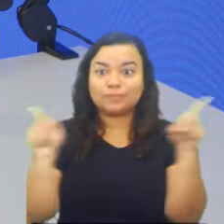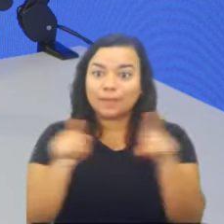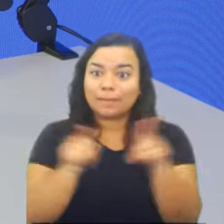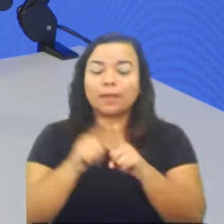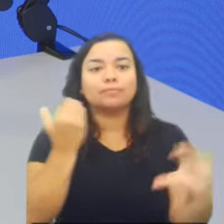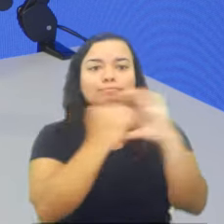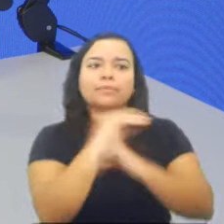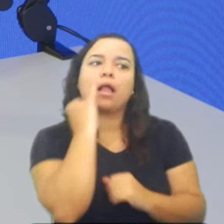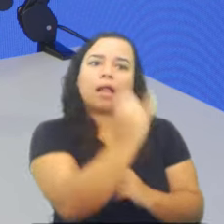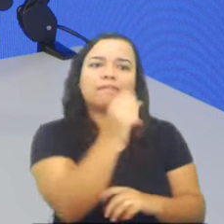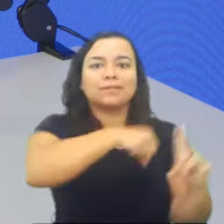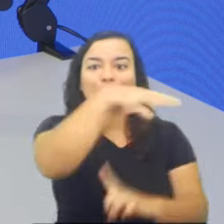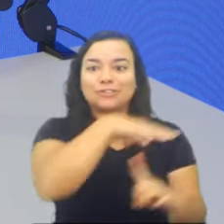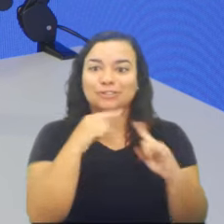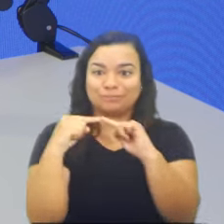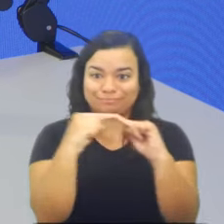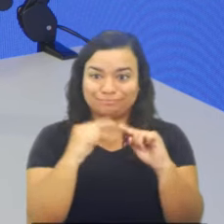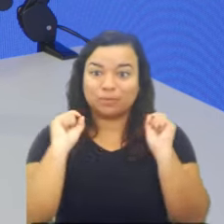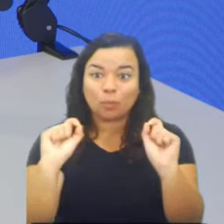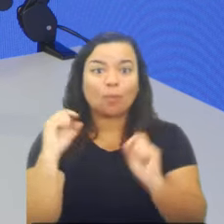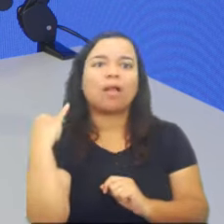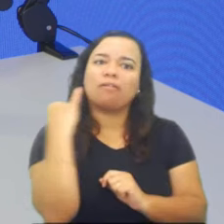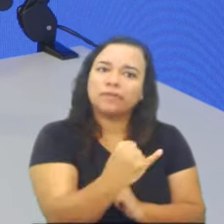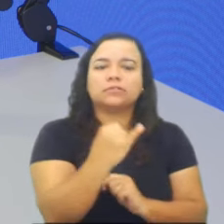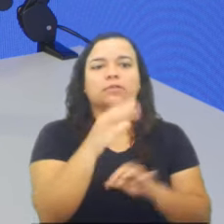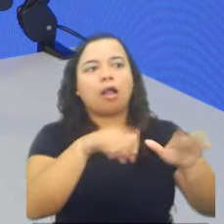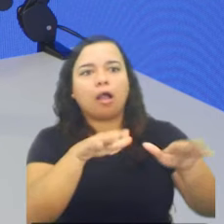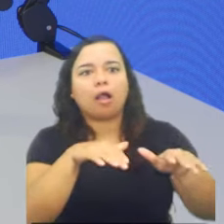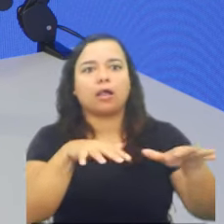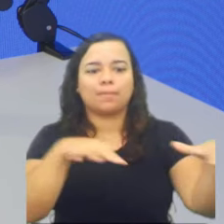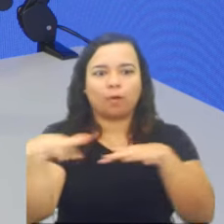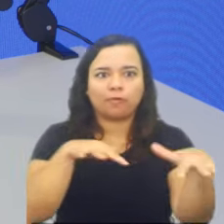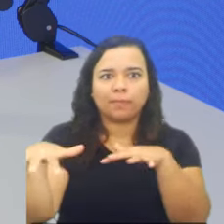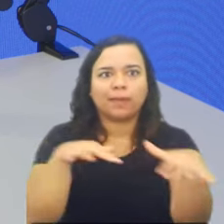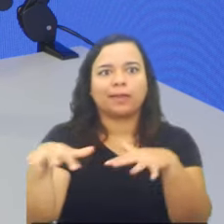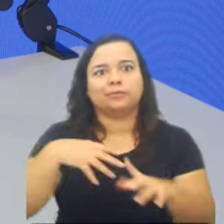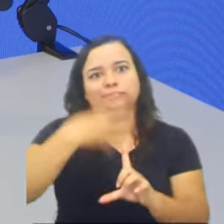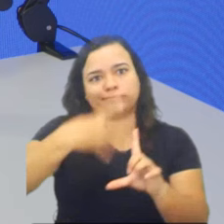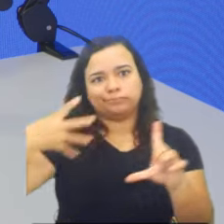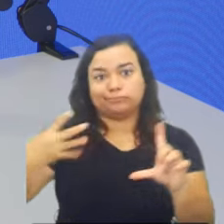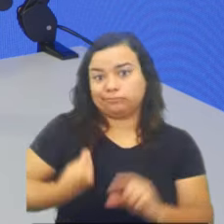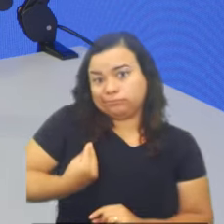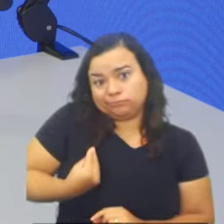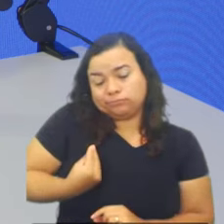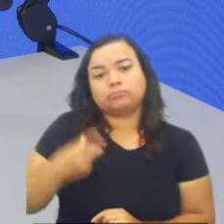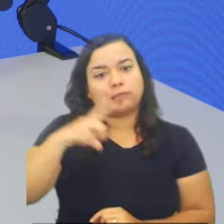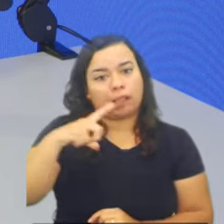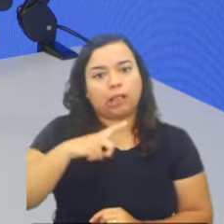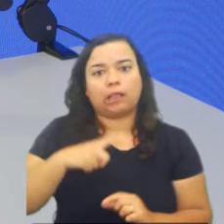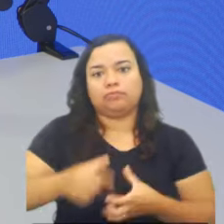gente também manda um recado paraa sociedade né olha eh a a o movimento LGBT existe né é